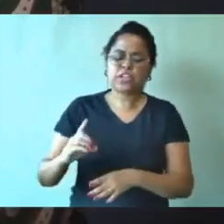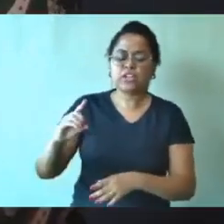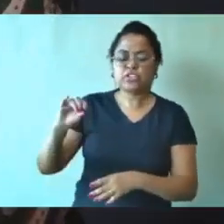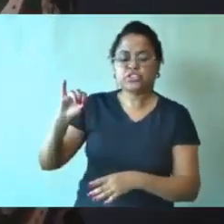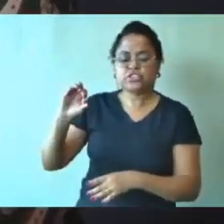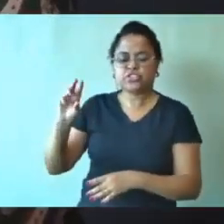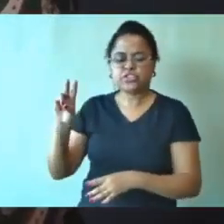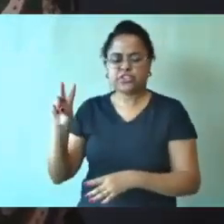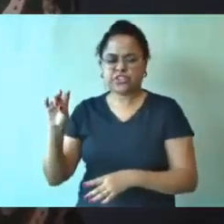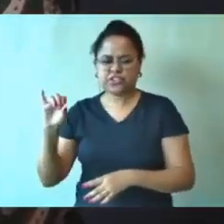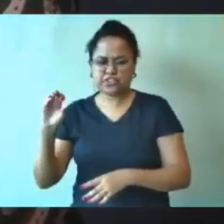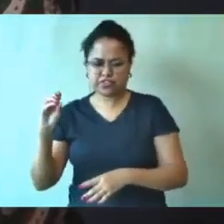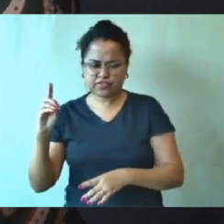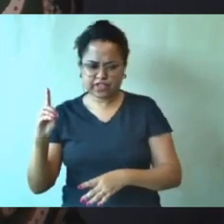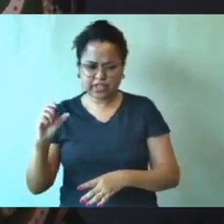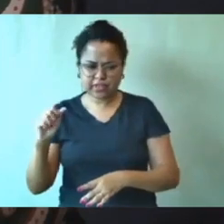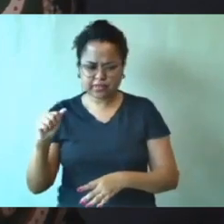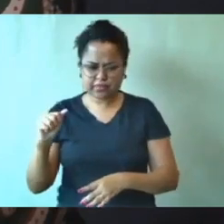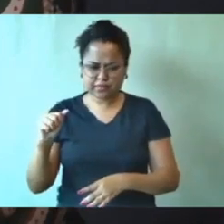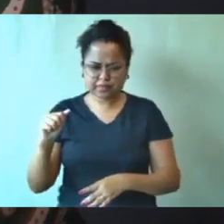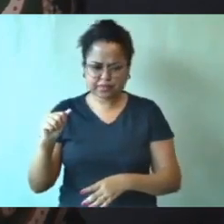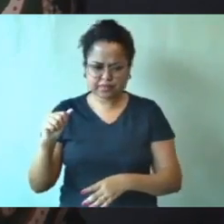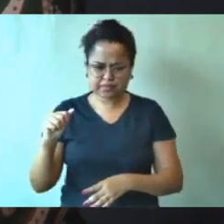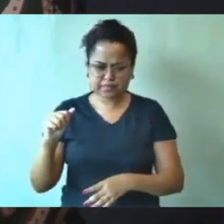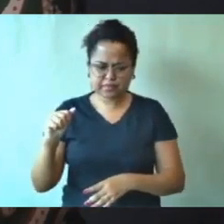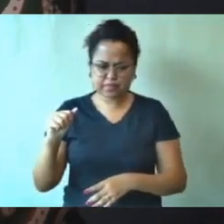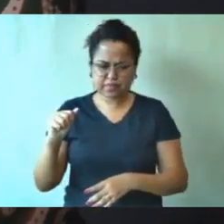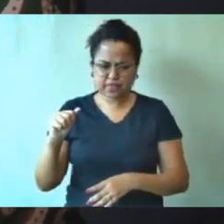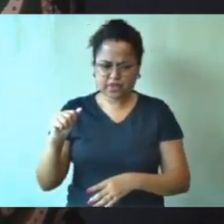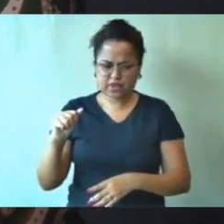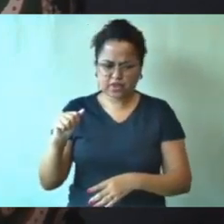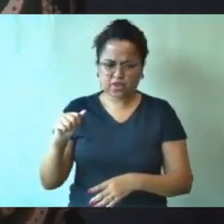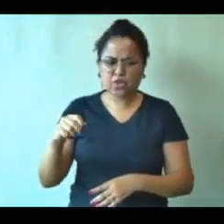O senhor Nilo. O Nilo que deu essa quitação para o senhor.